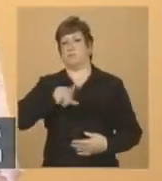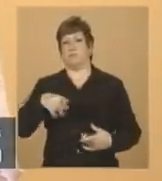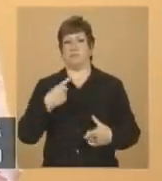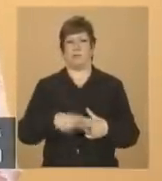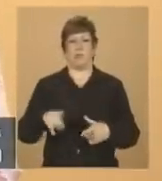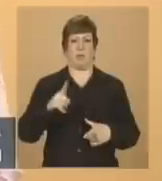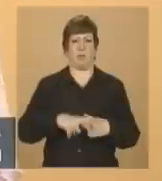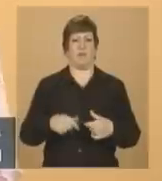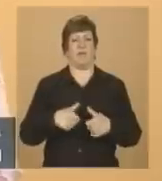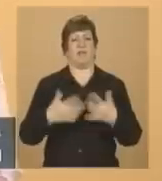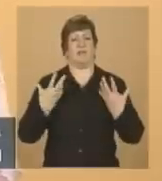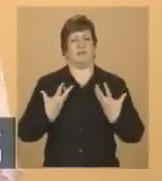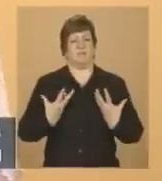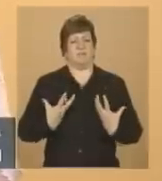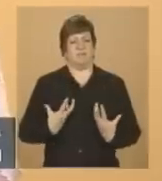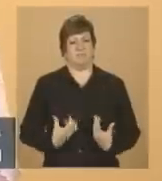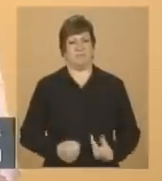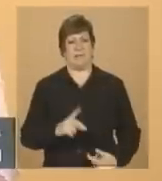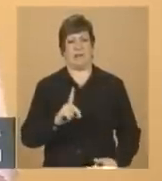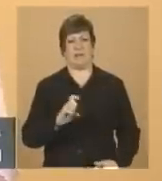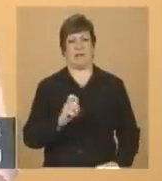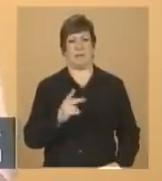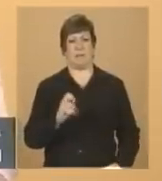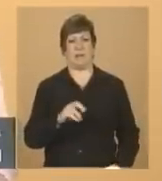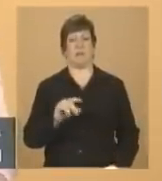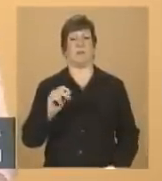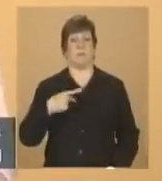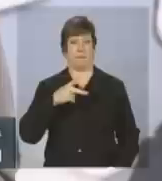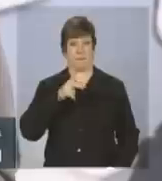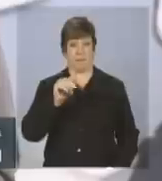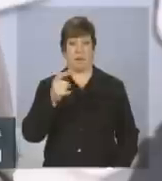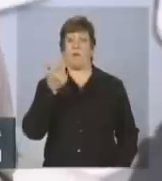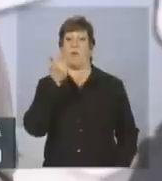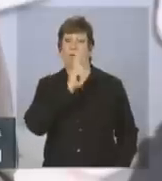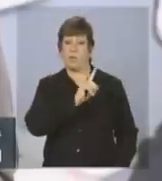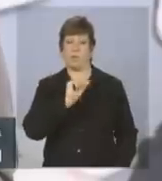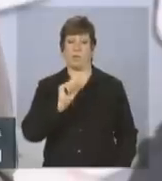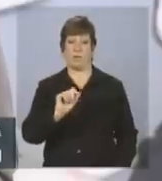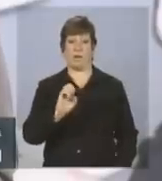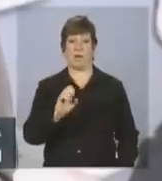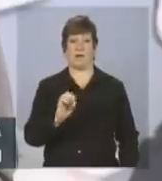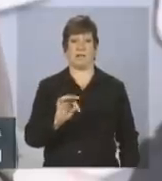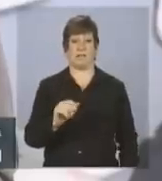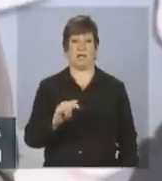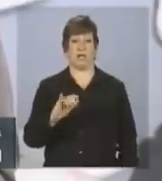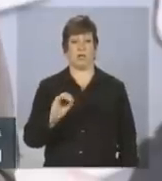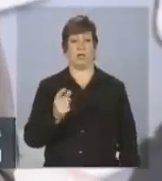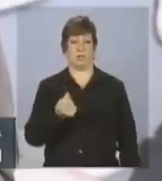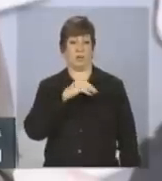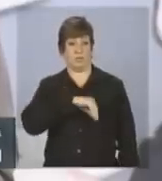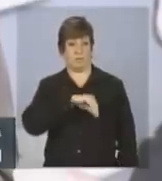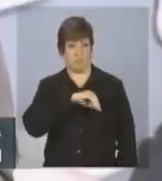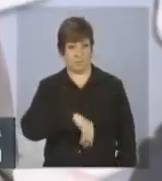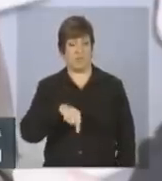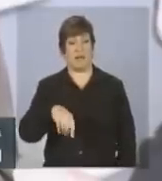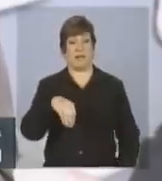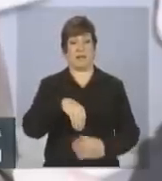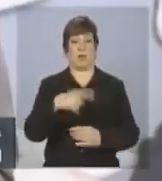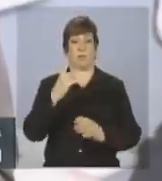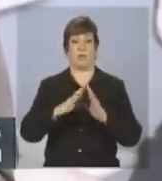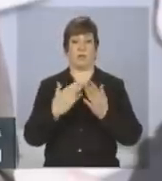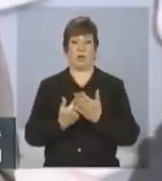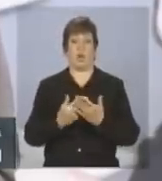depressão. Meu pai conseguiu estágio remunerado por conta do curso de geografia em uma escola, e